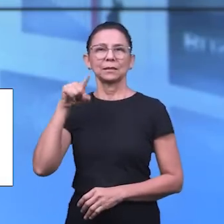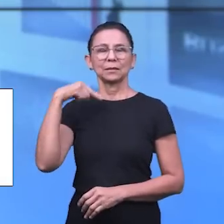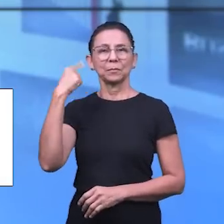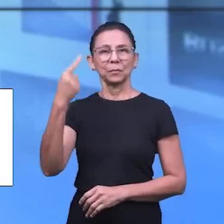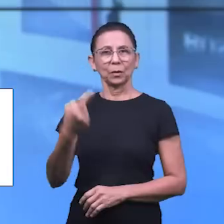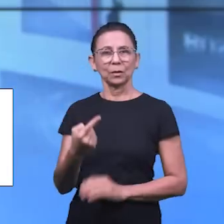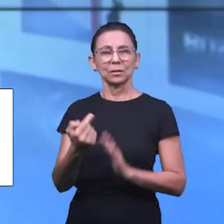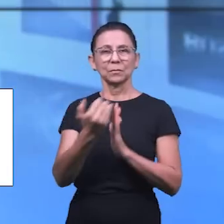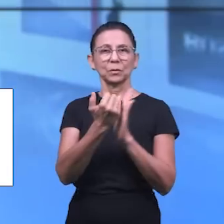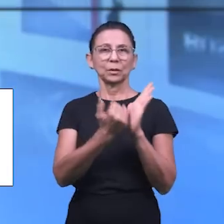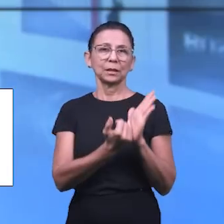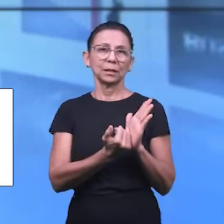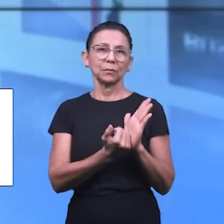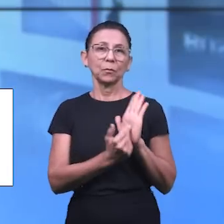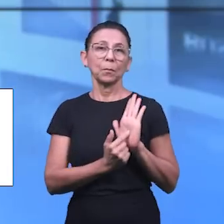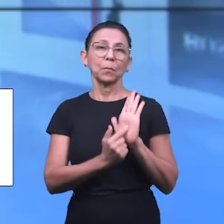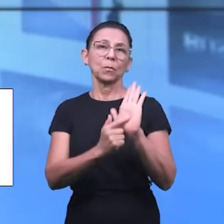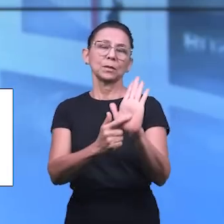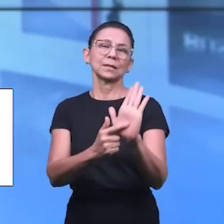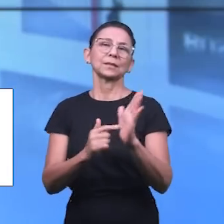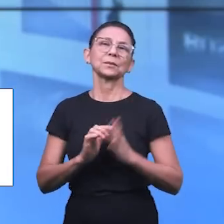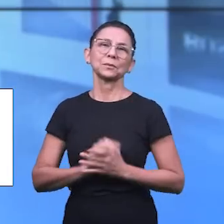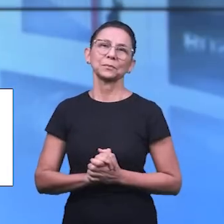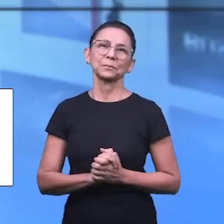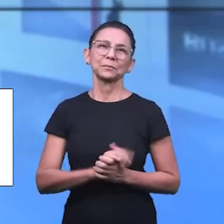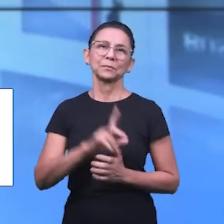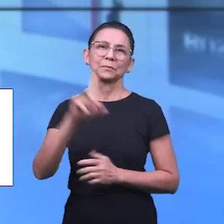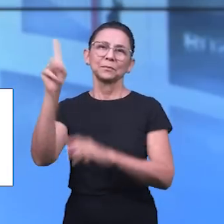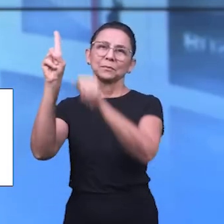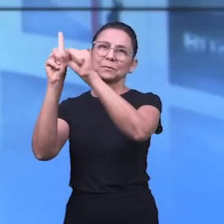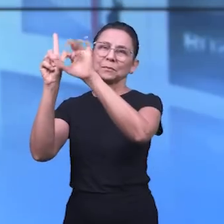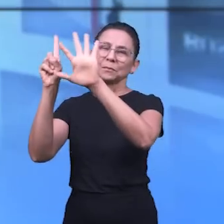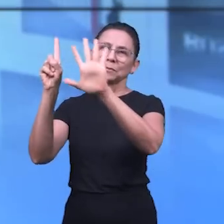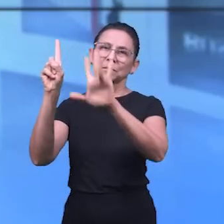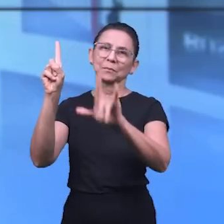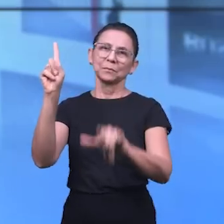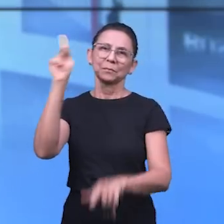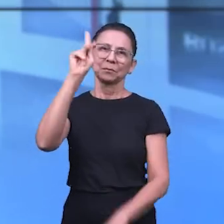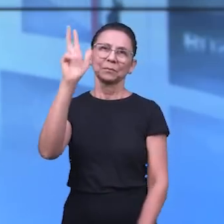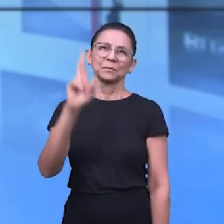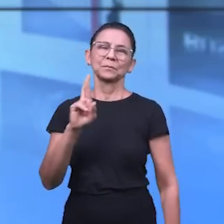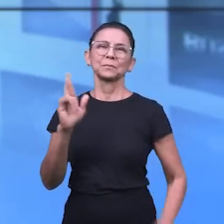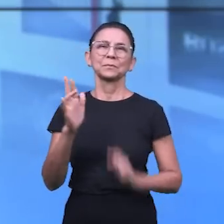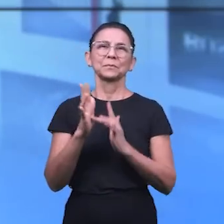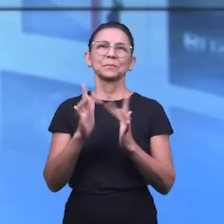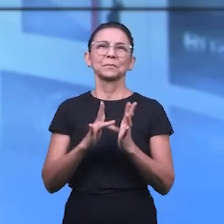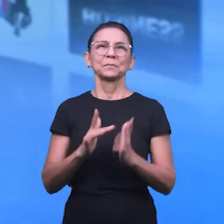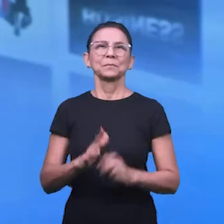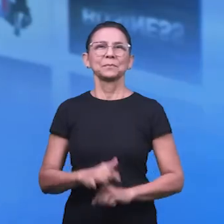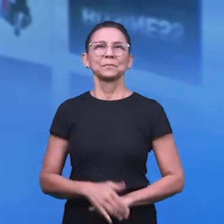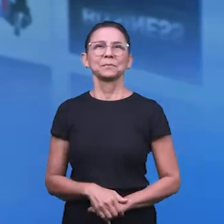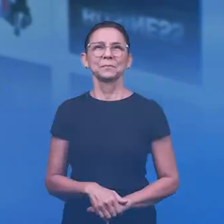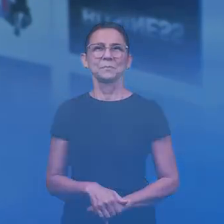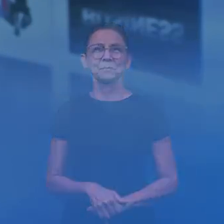edição estaremos publicando aqui no programa Manaim News. Que Deus abençoe e a paz do Senhor Jesus.